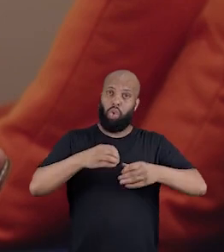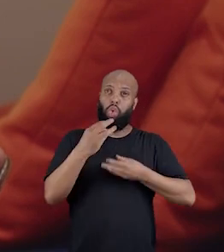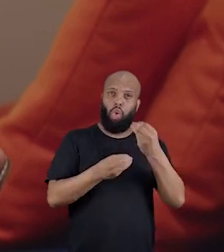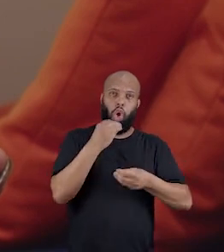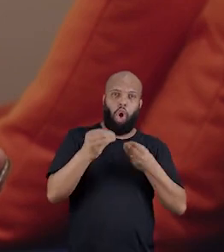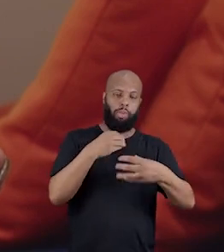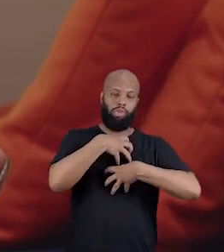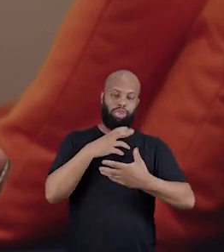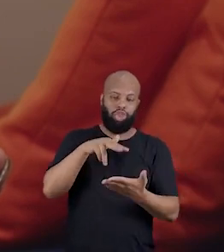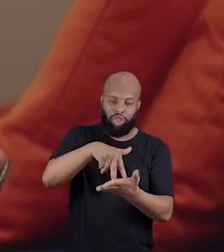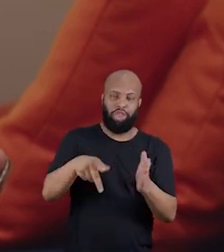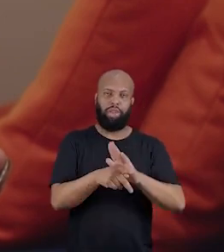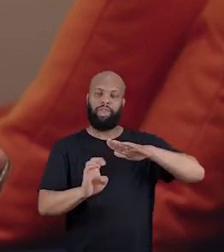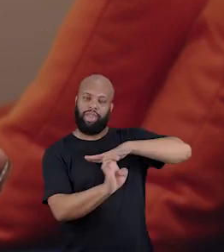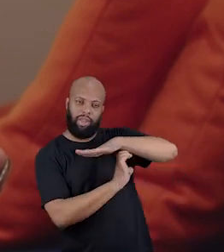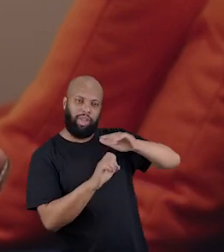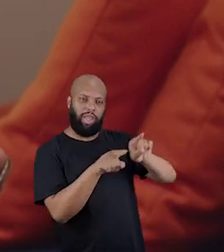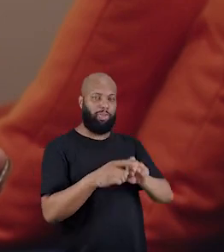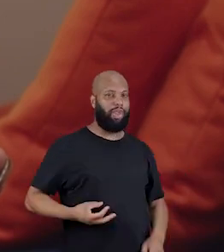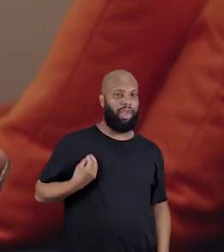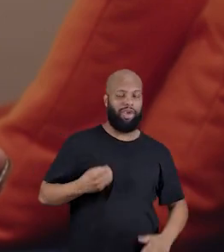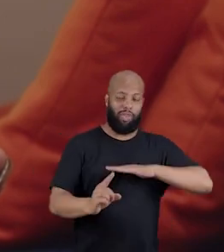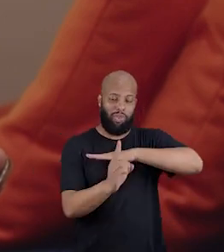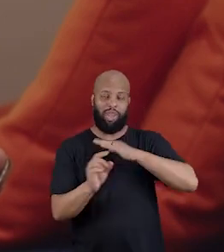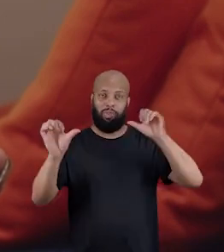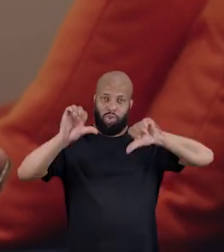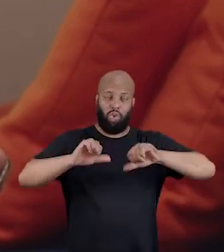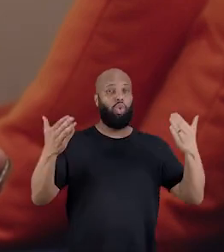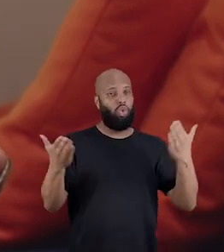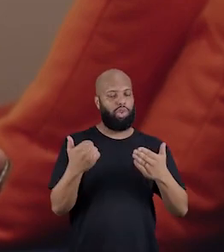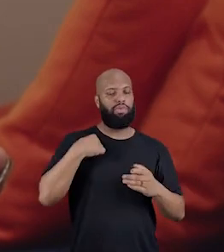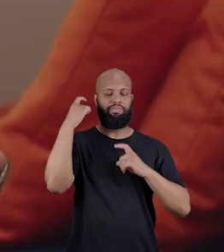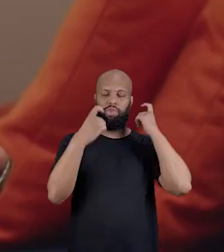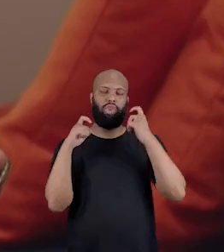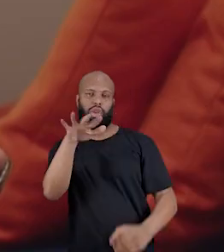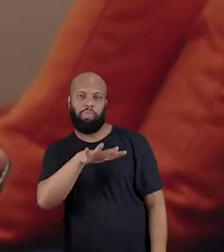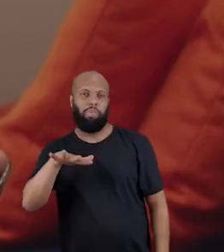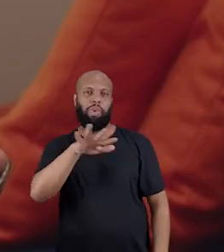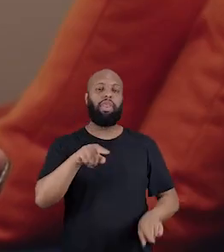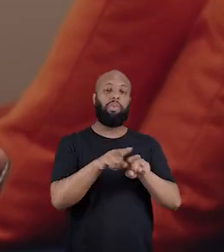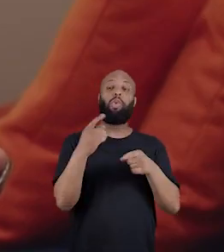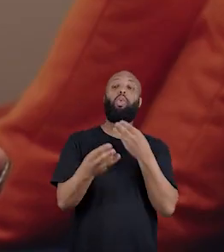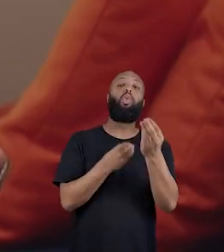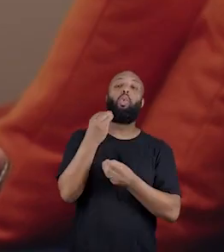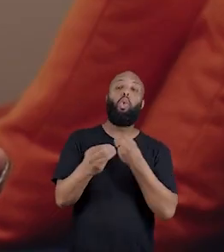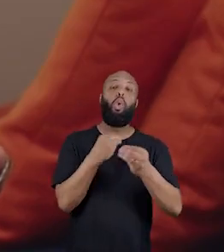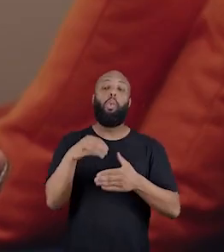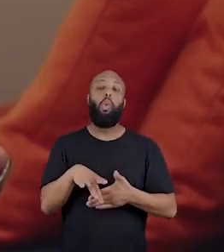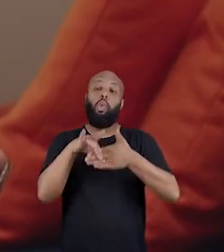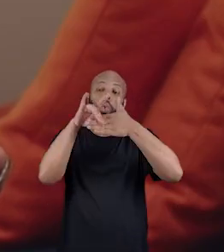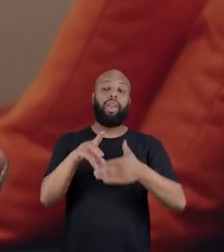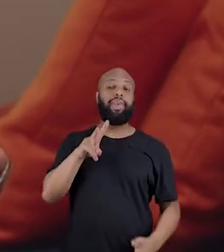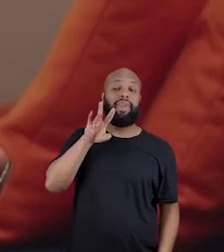a performance da empresa, a vida dos clientes. Então, eu hoje me preocupo muito com esse ambiente de erro e com a reação do